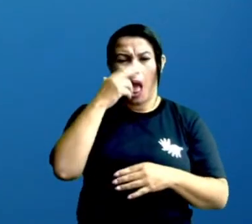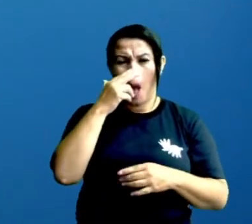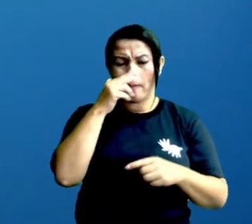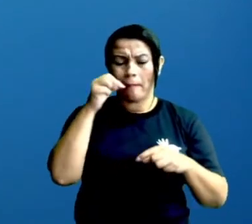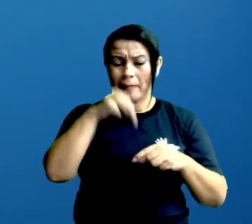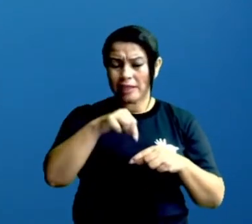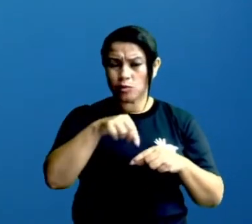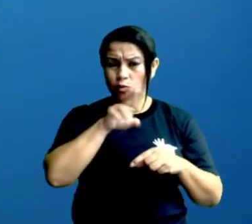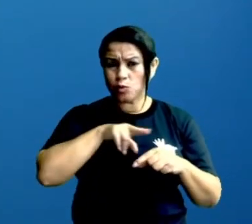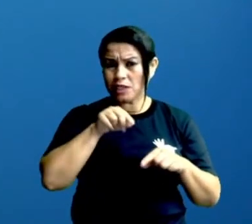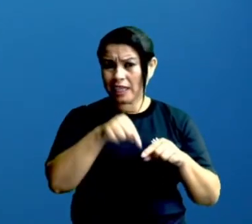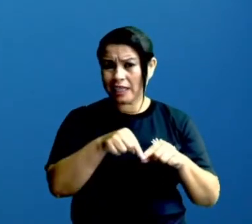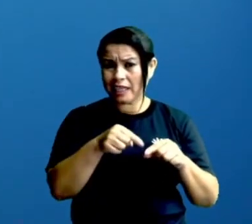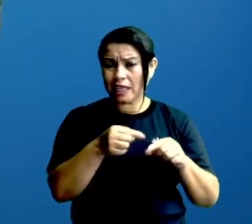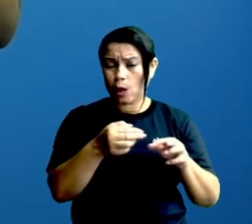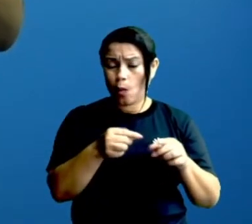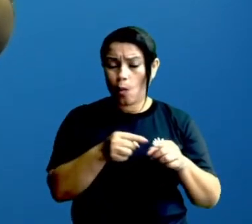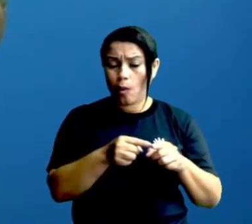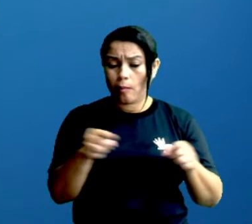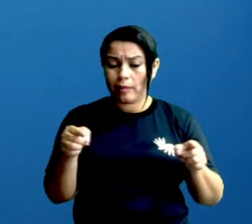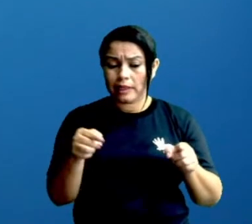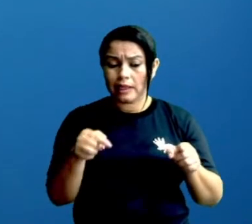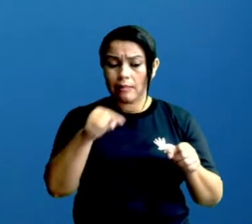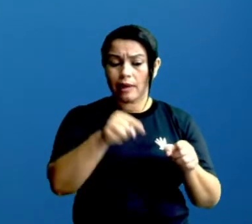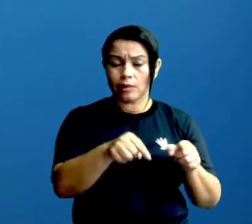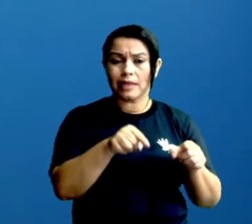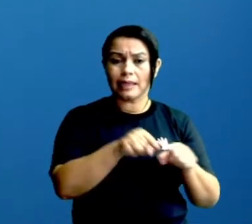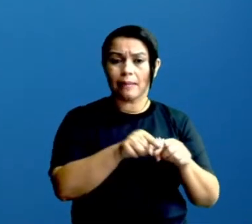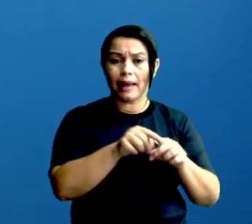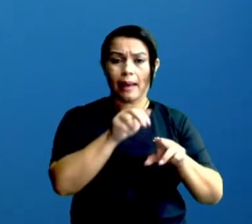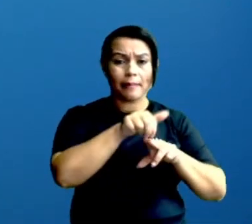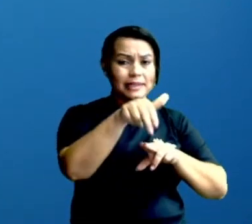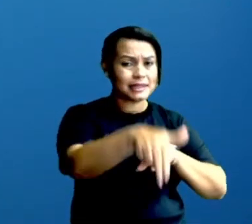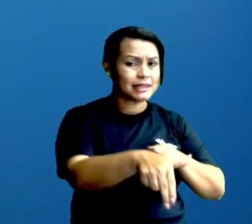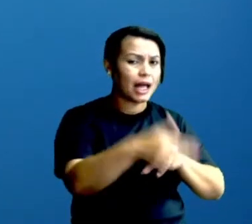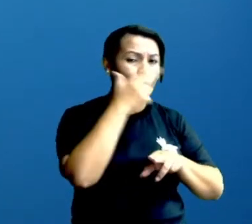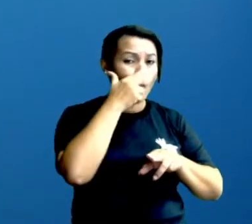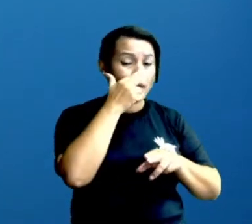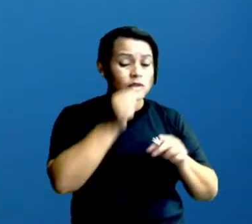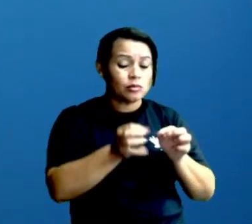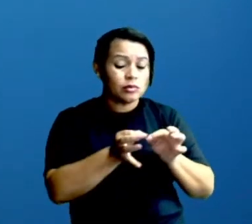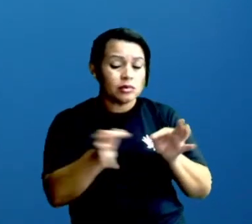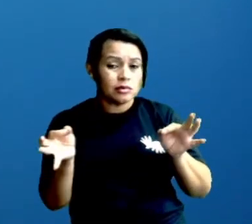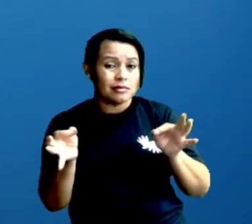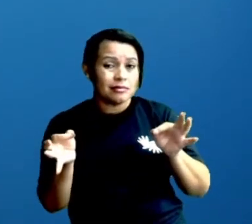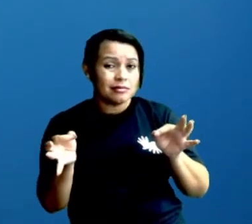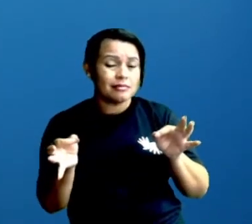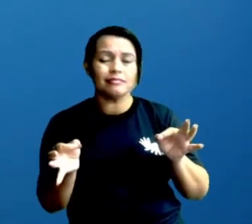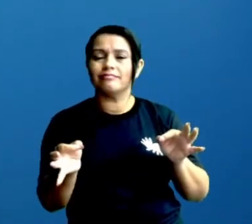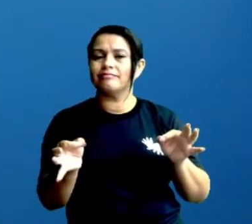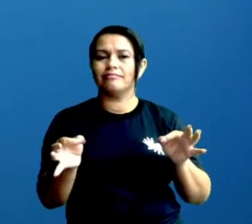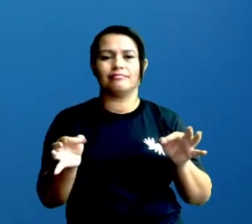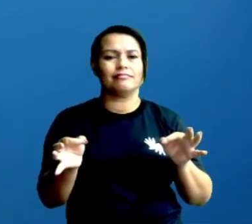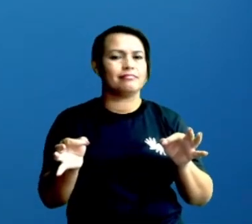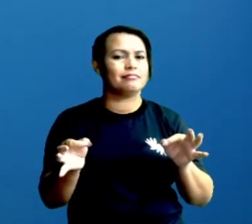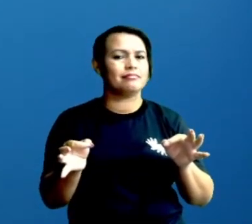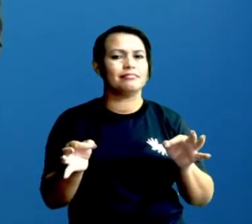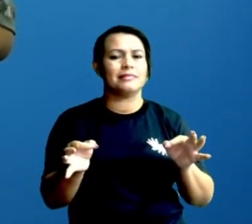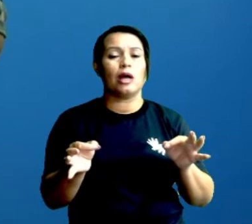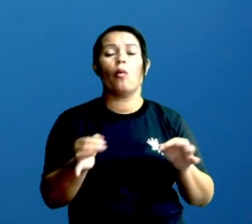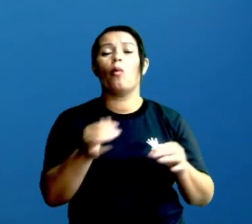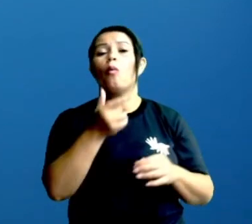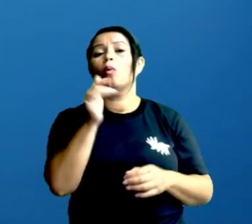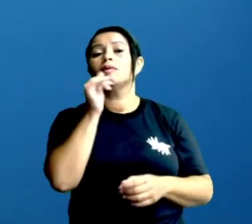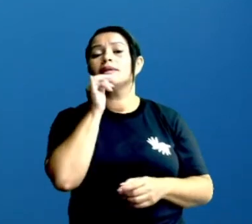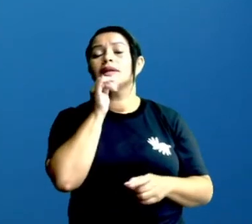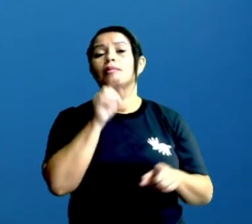eu usei para medir uma piscina para medir uma caixa? Não. Não é? É a mesma coisa. Outro